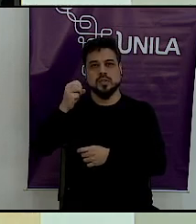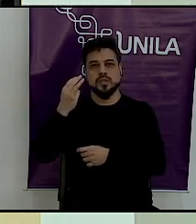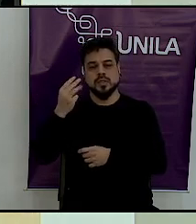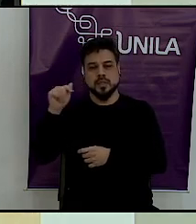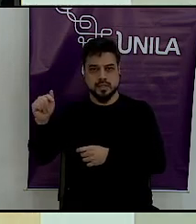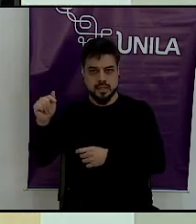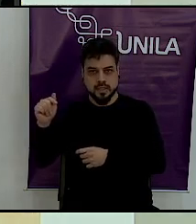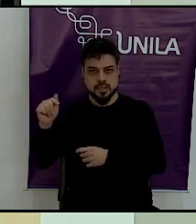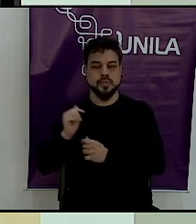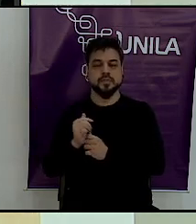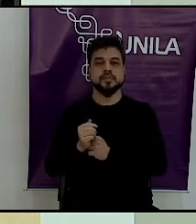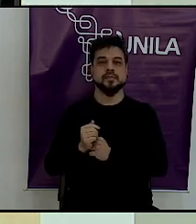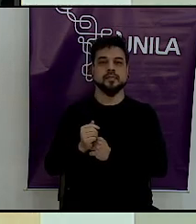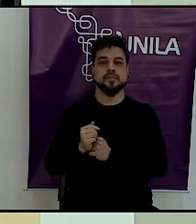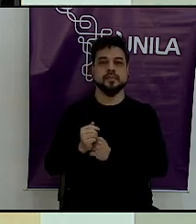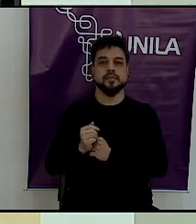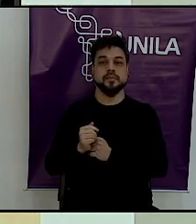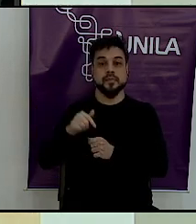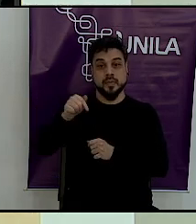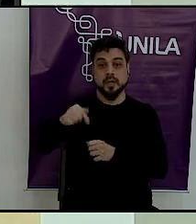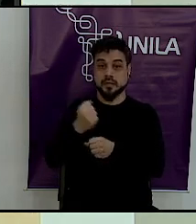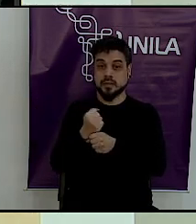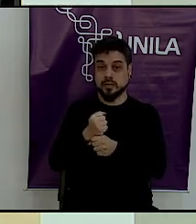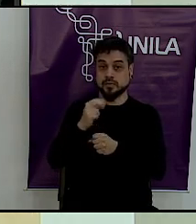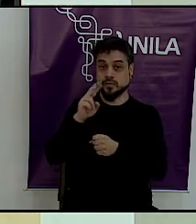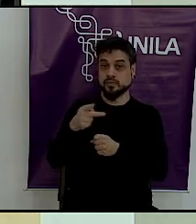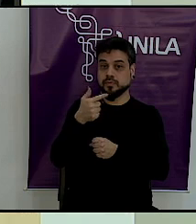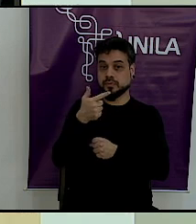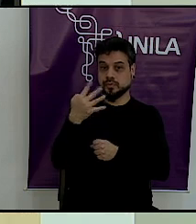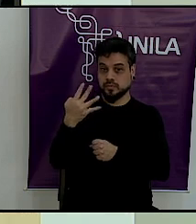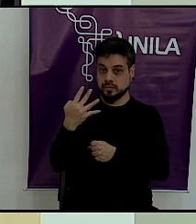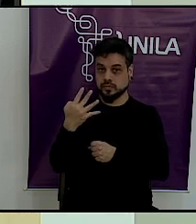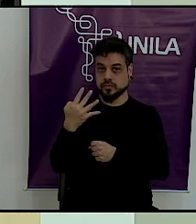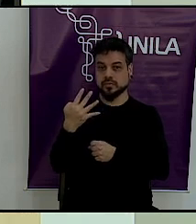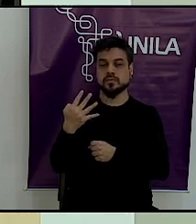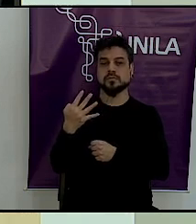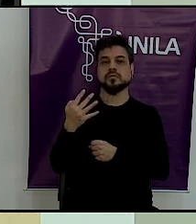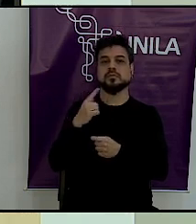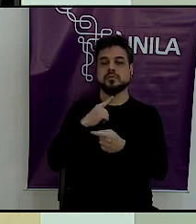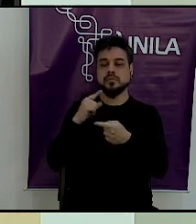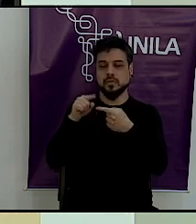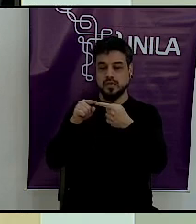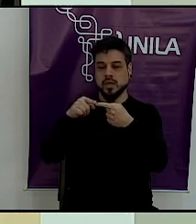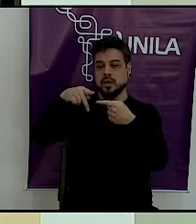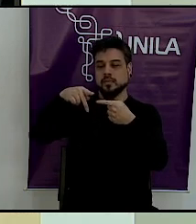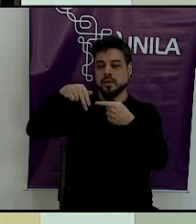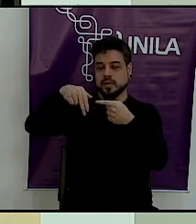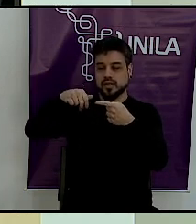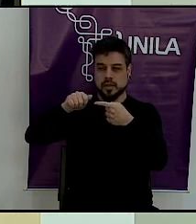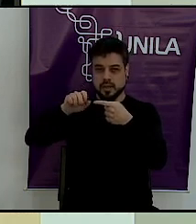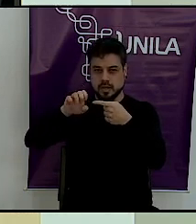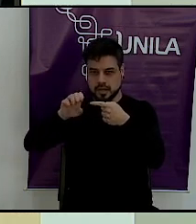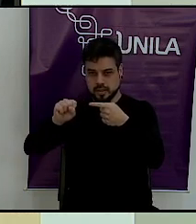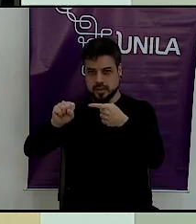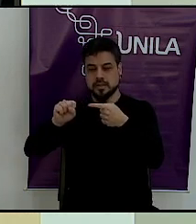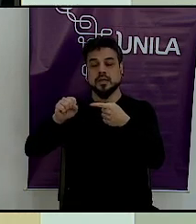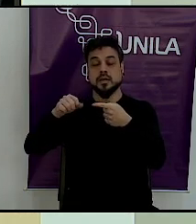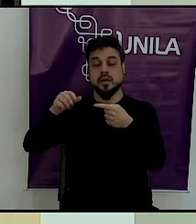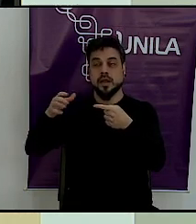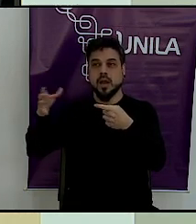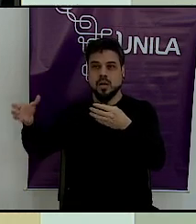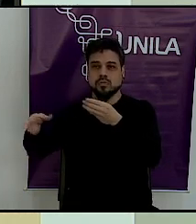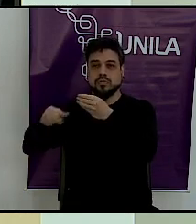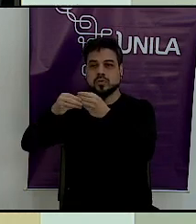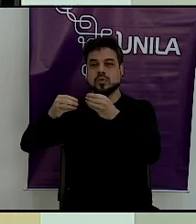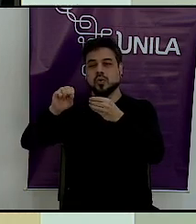9.837.000. Esse ano de 2024, além do PNAES, a Unila usou mais de R$800 mil para